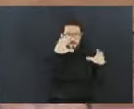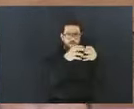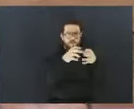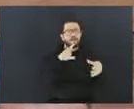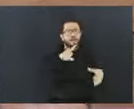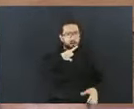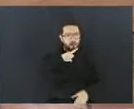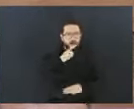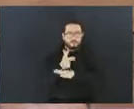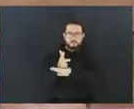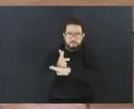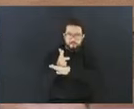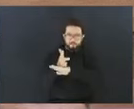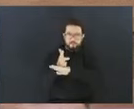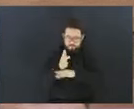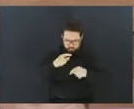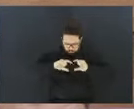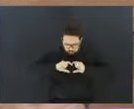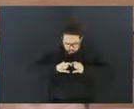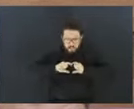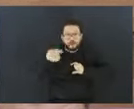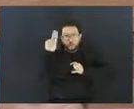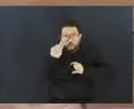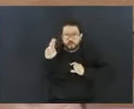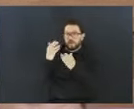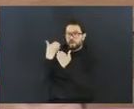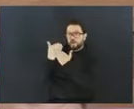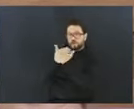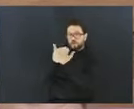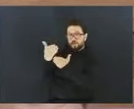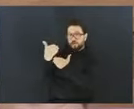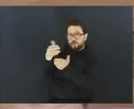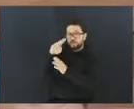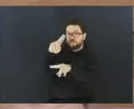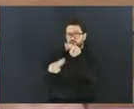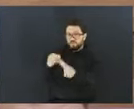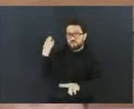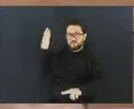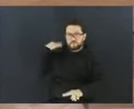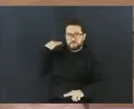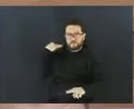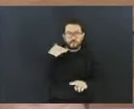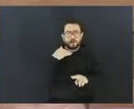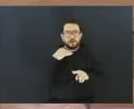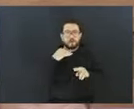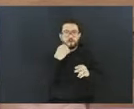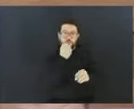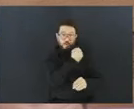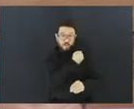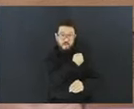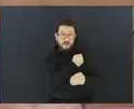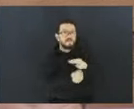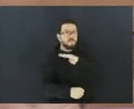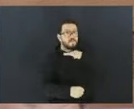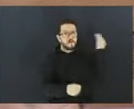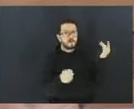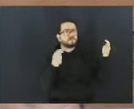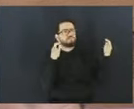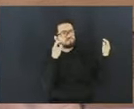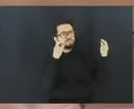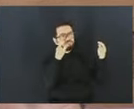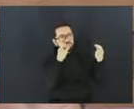junho e o número de mortes decorrentes da atividade policial caiu 46% em todo o Estado.